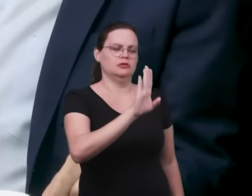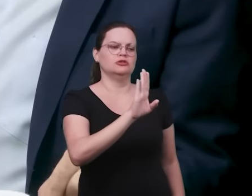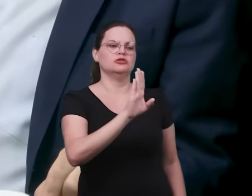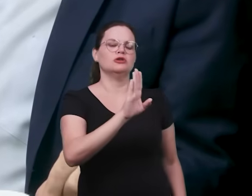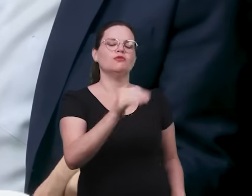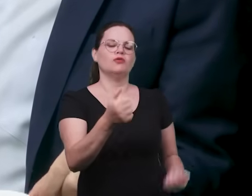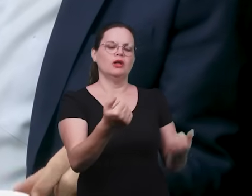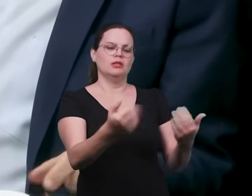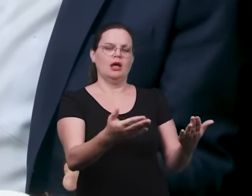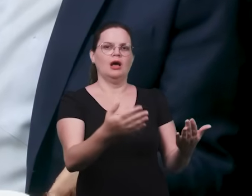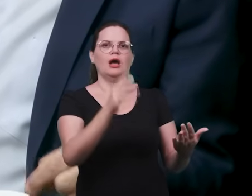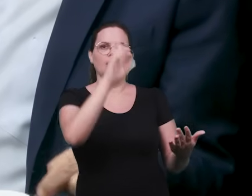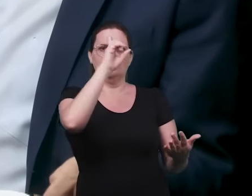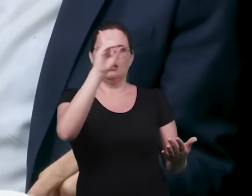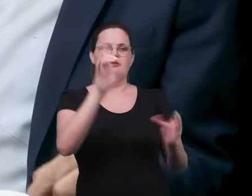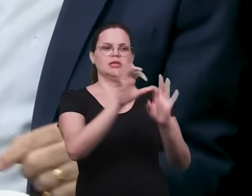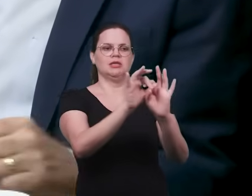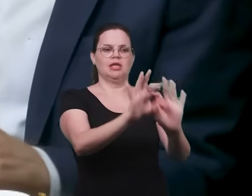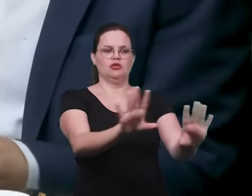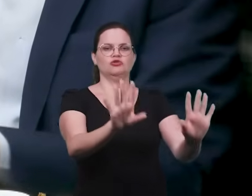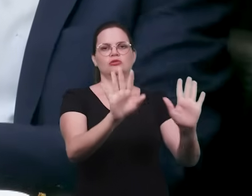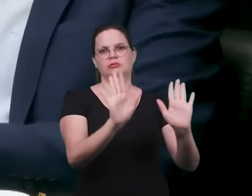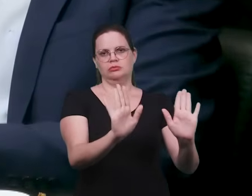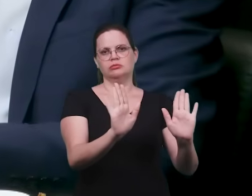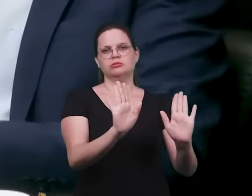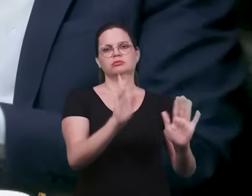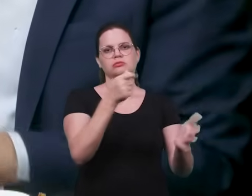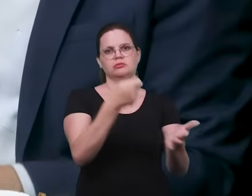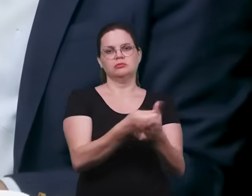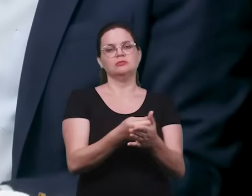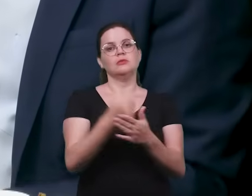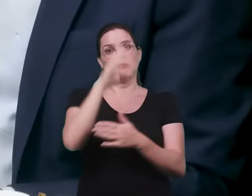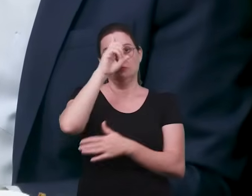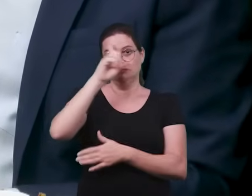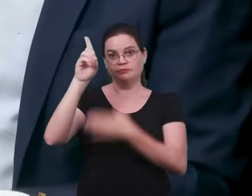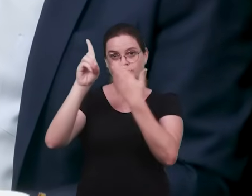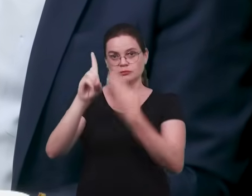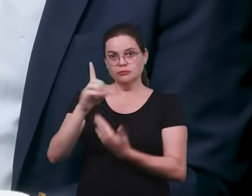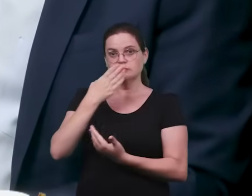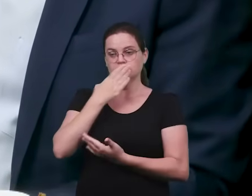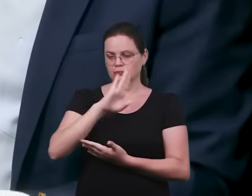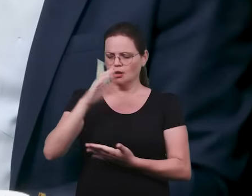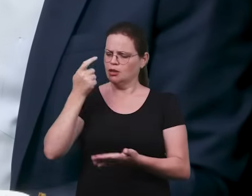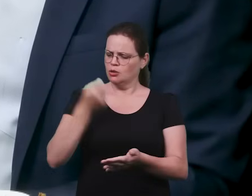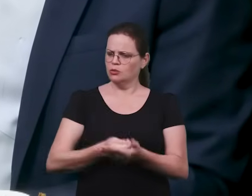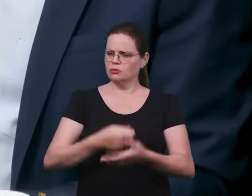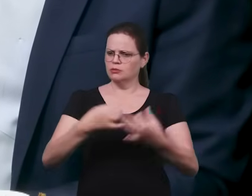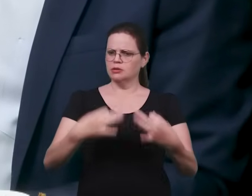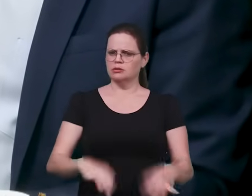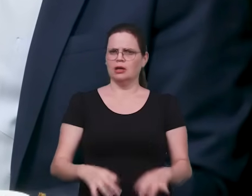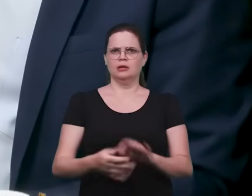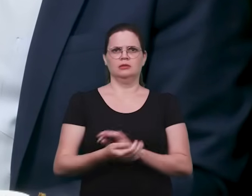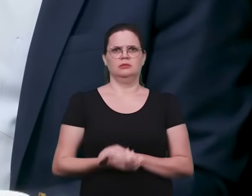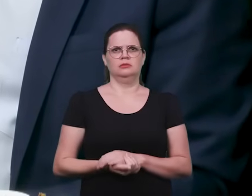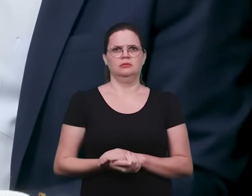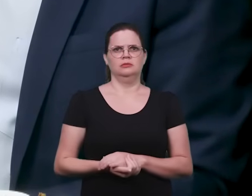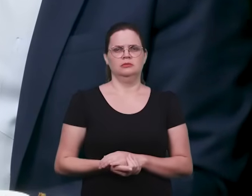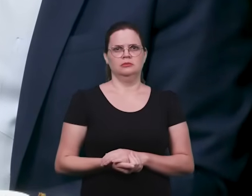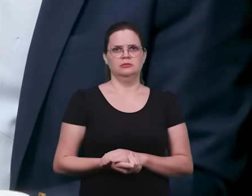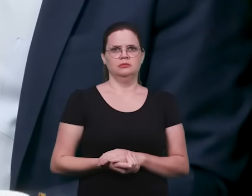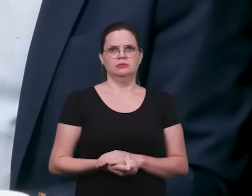antepassados deles, Deus estava aqui honrando. Deus vela pela sua palavra, né? Deus é um Deus